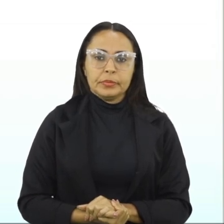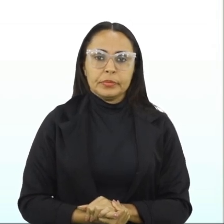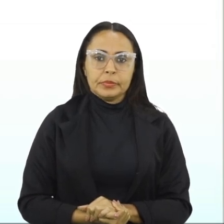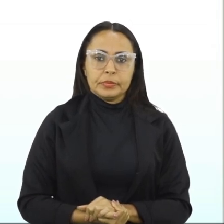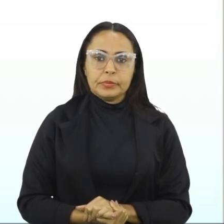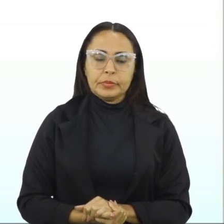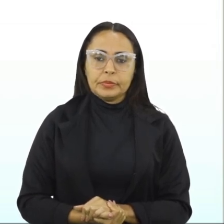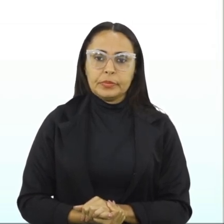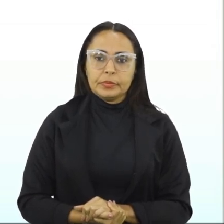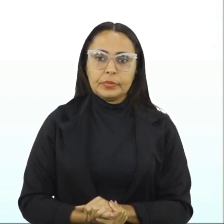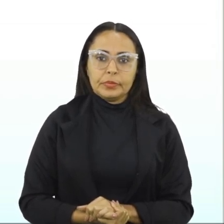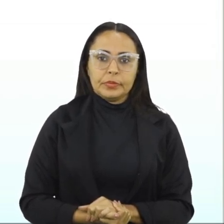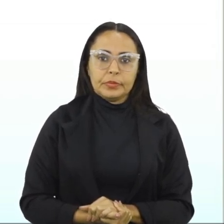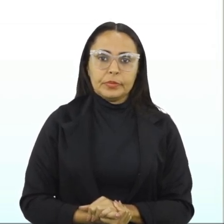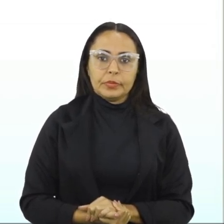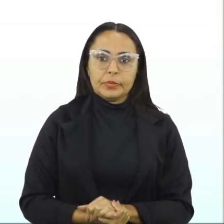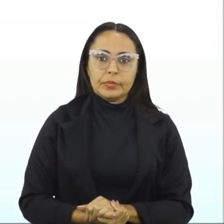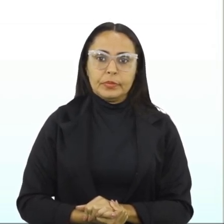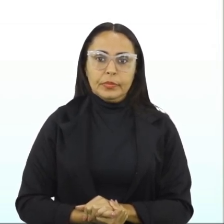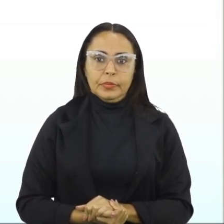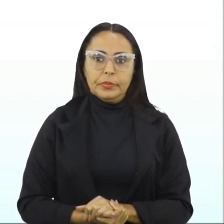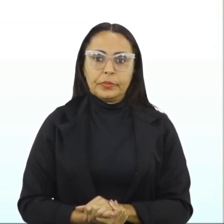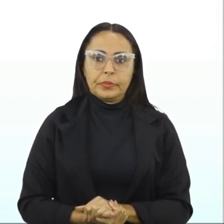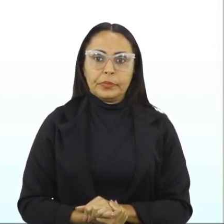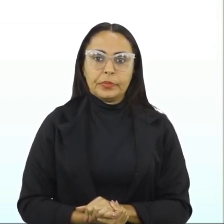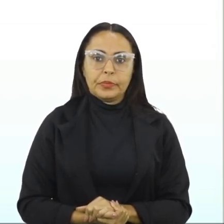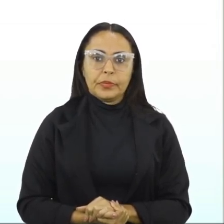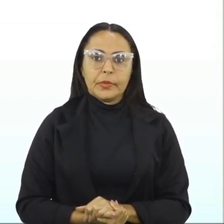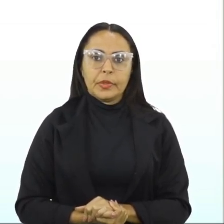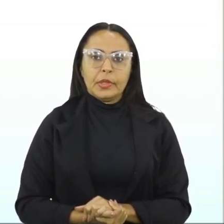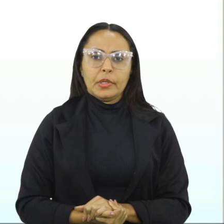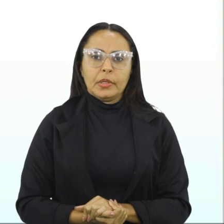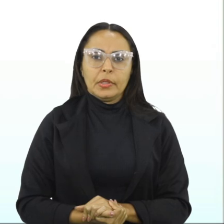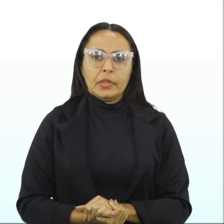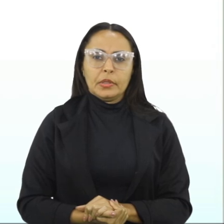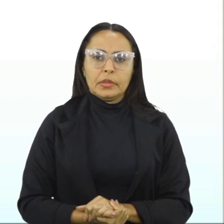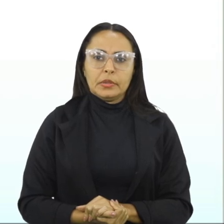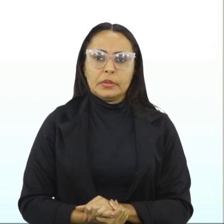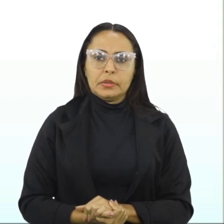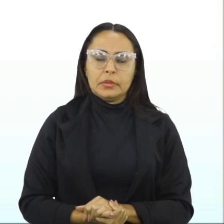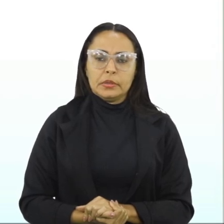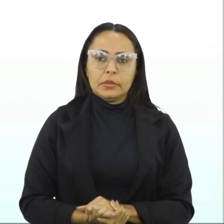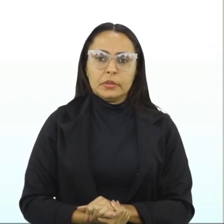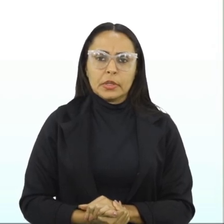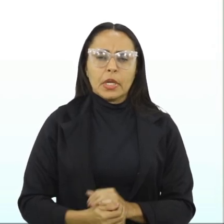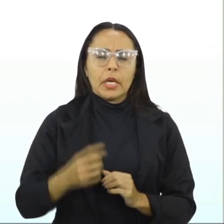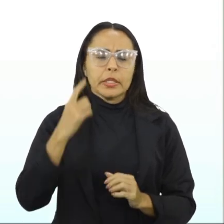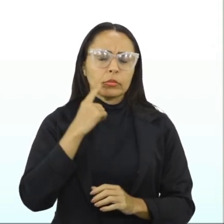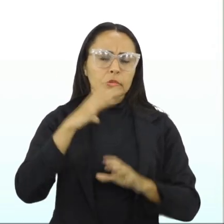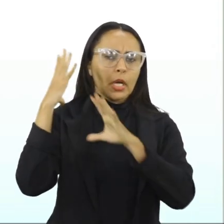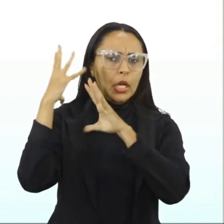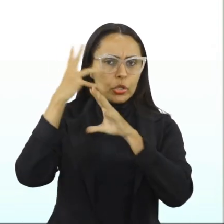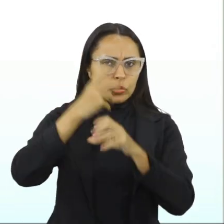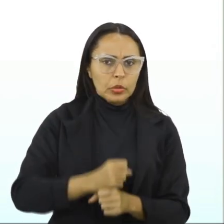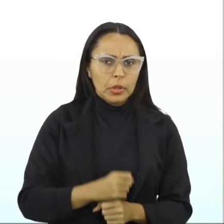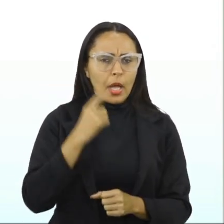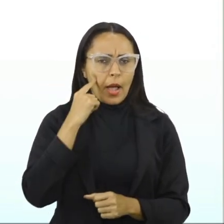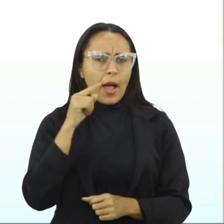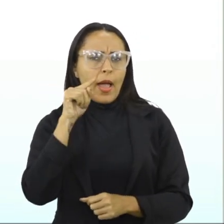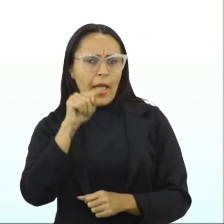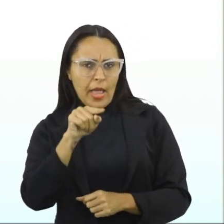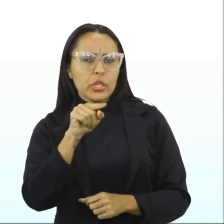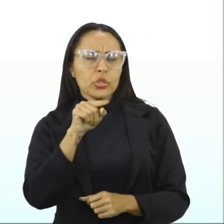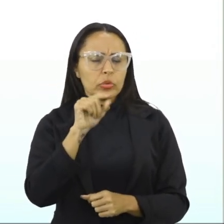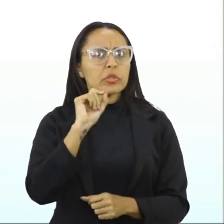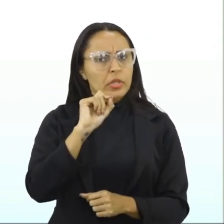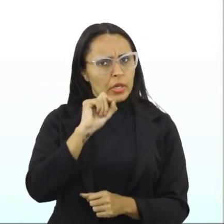carbono na composição. Então, para a gente fazer uma definição bem objetiva, eita, é isso que é inorgânico? Meu